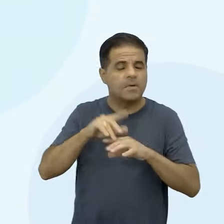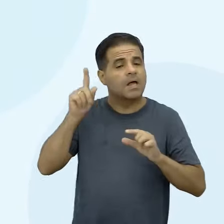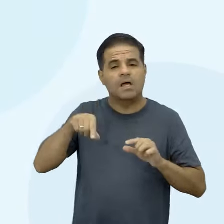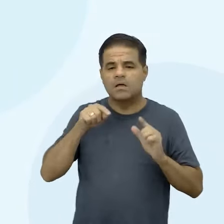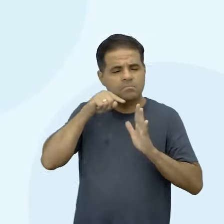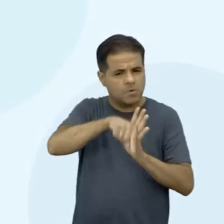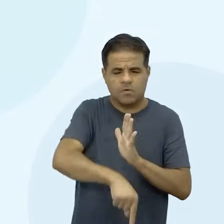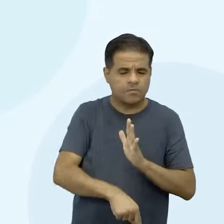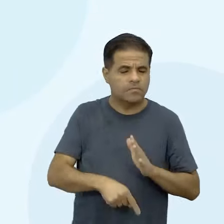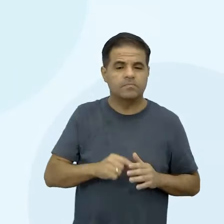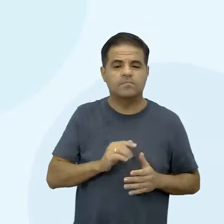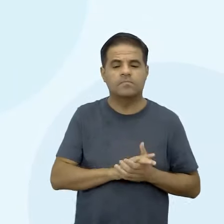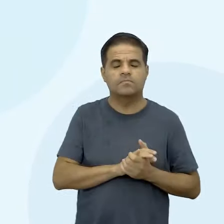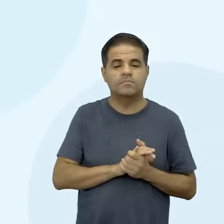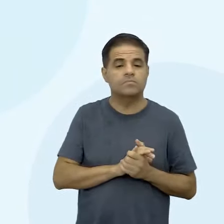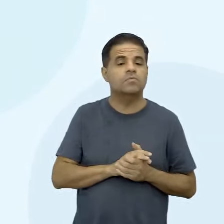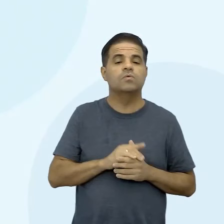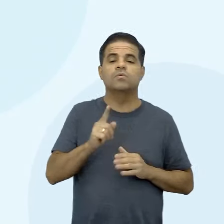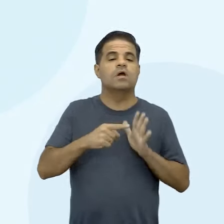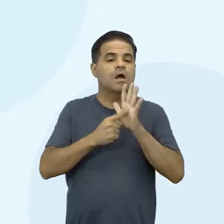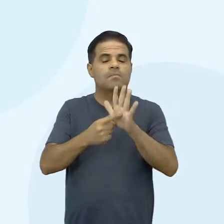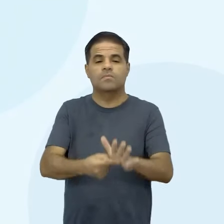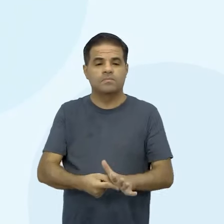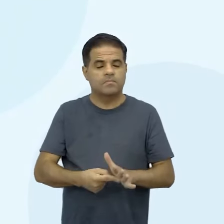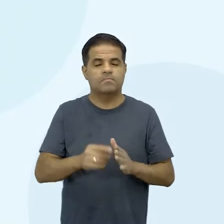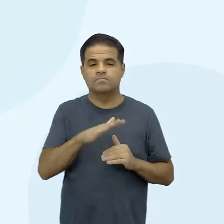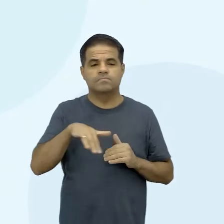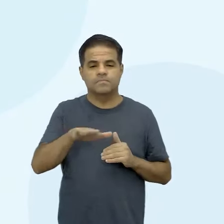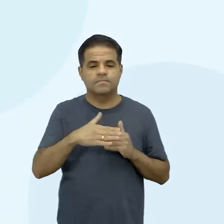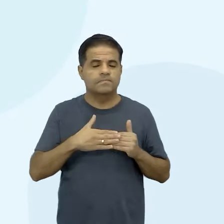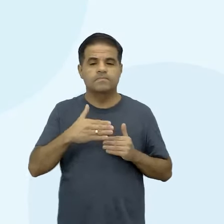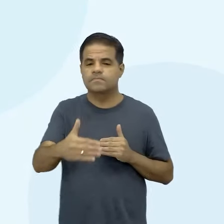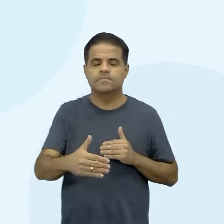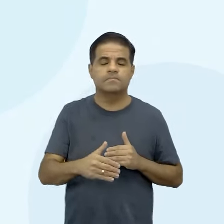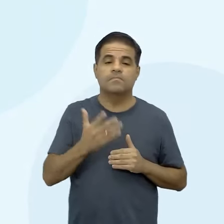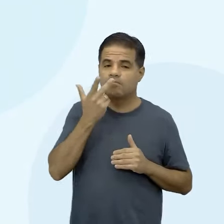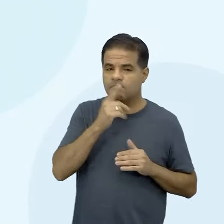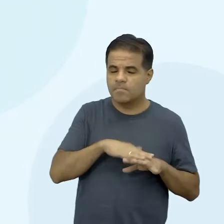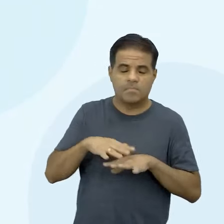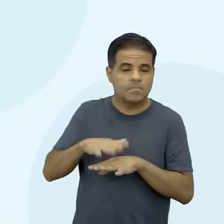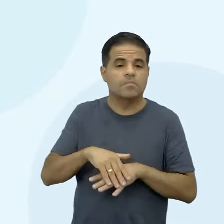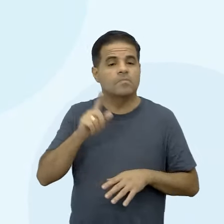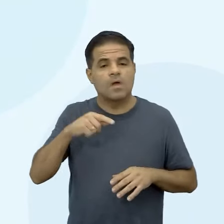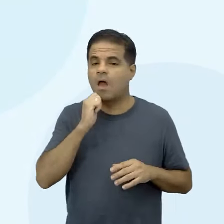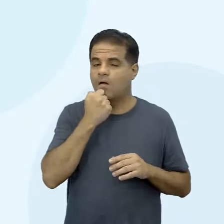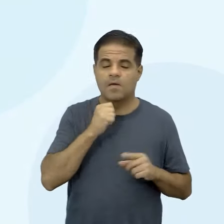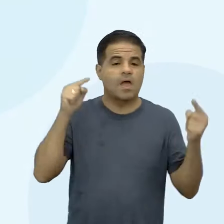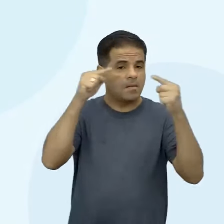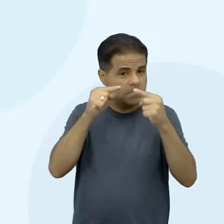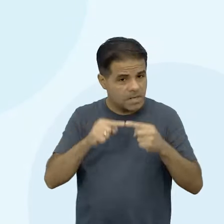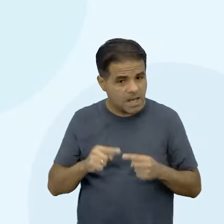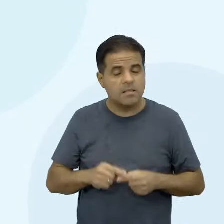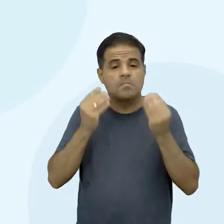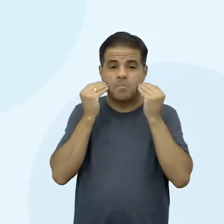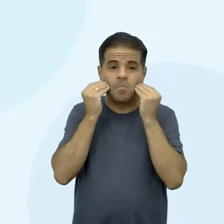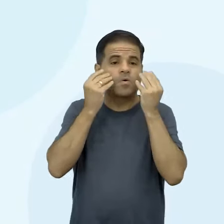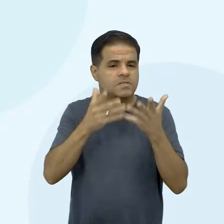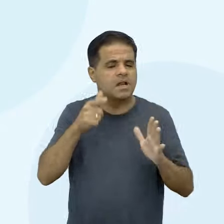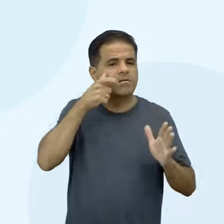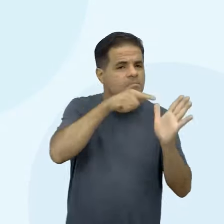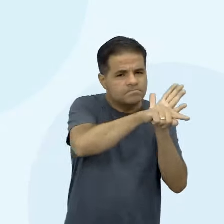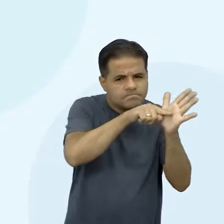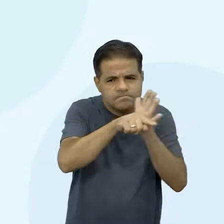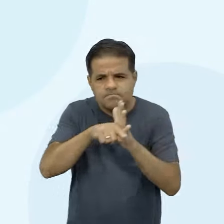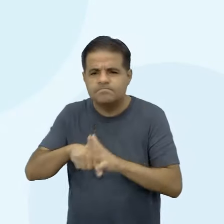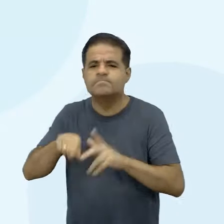Nesse aprofundamento, o que abordaremos? A natureza abstrata da matemática como ciência aplicada para expressar e